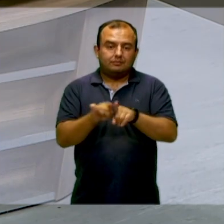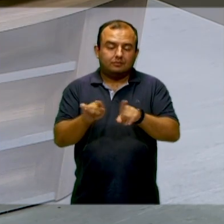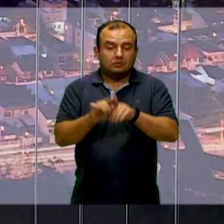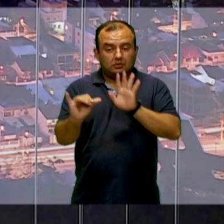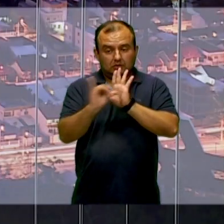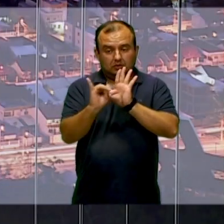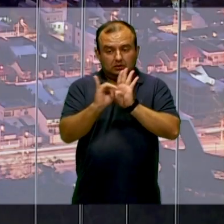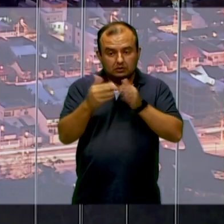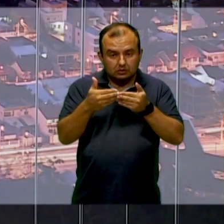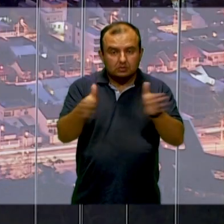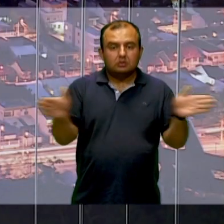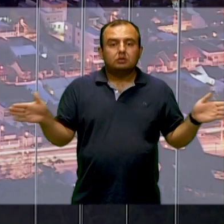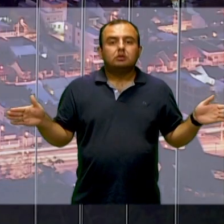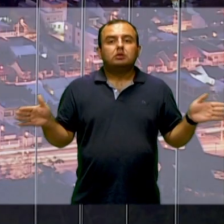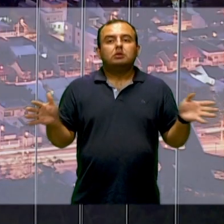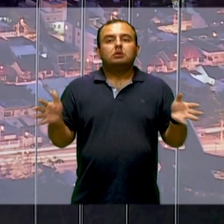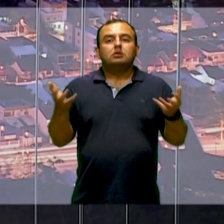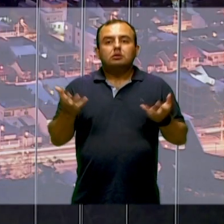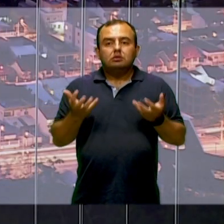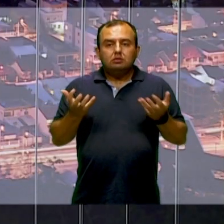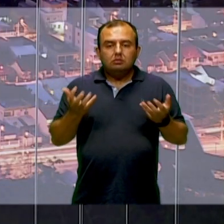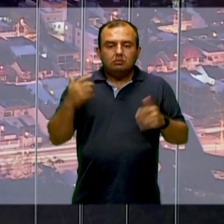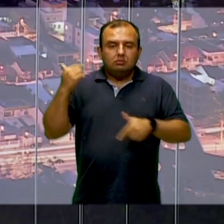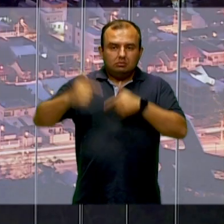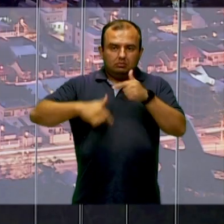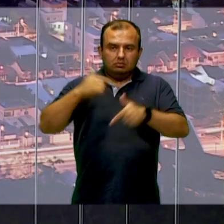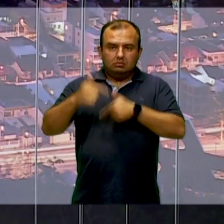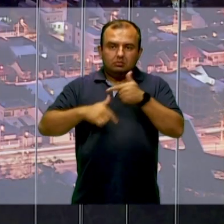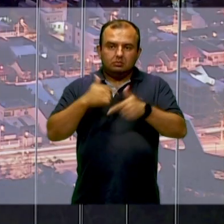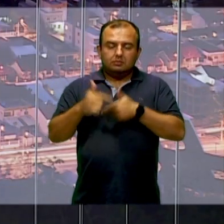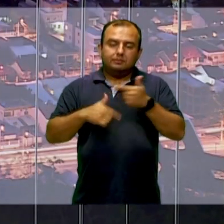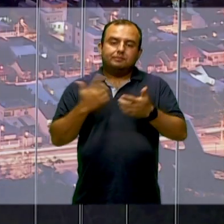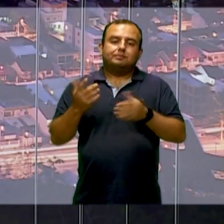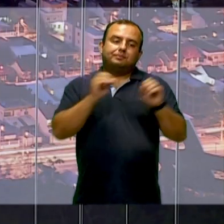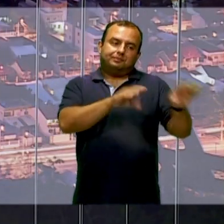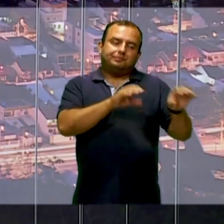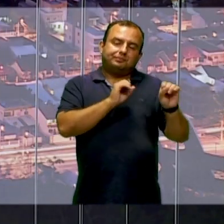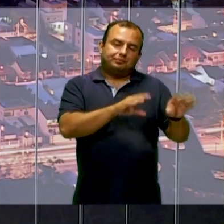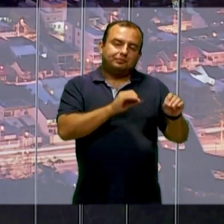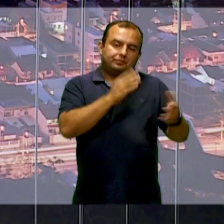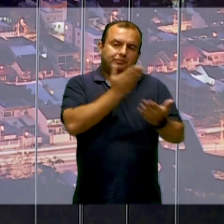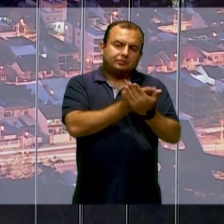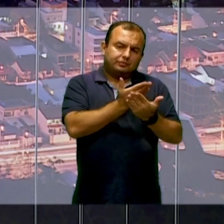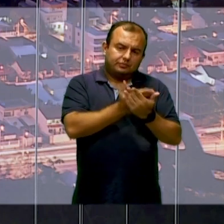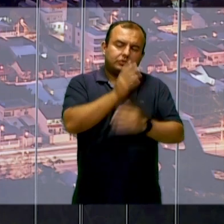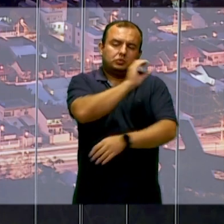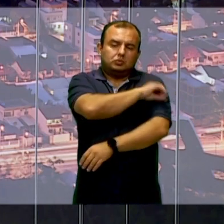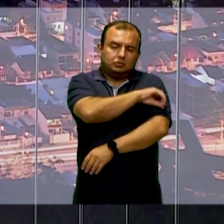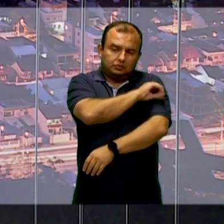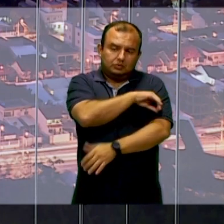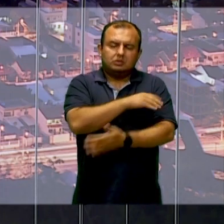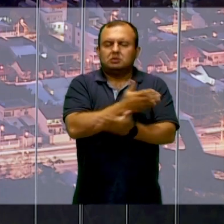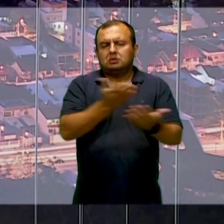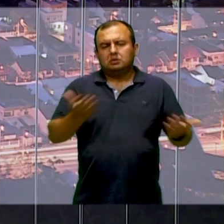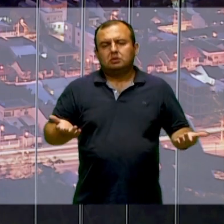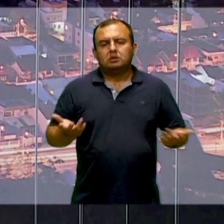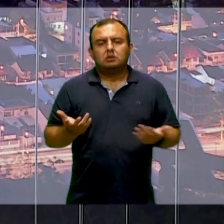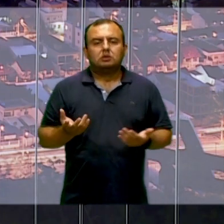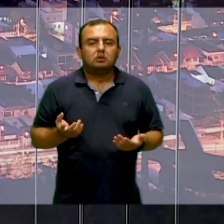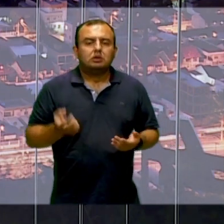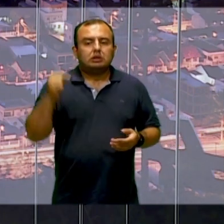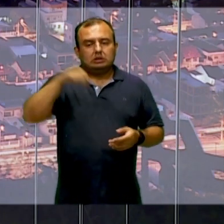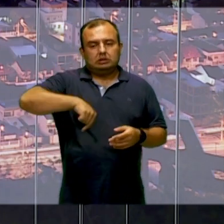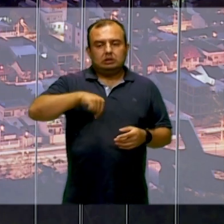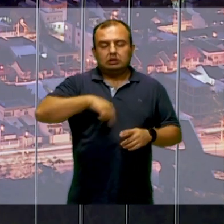que está aberto para as pessoas que queiram ministrar as aulas e oficinas, enfim, do Aqui